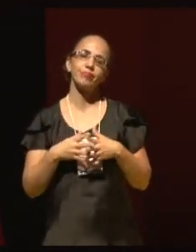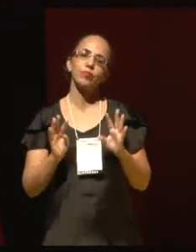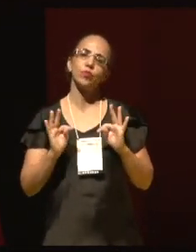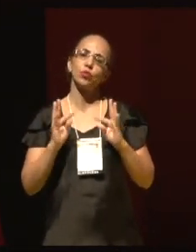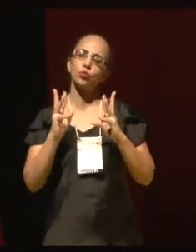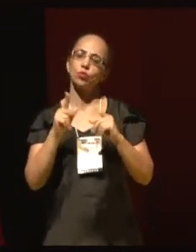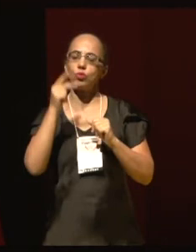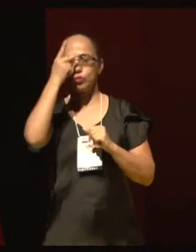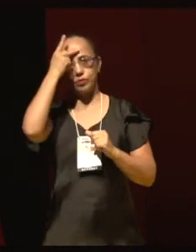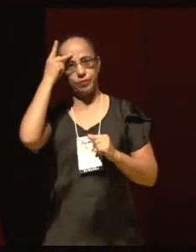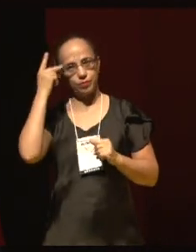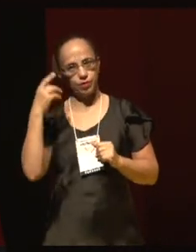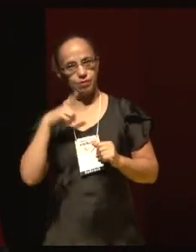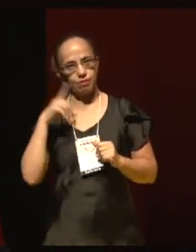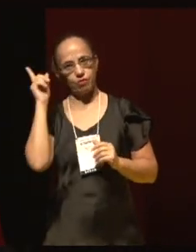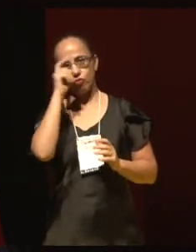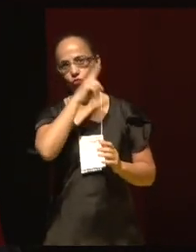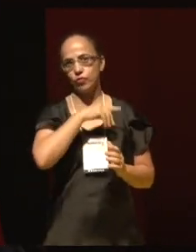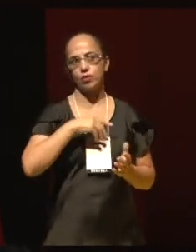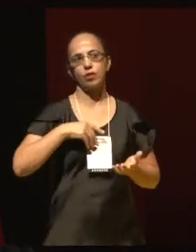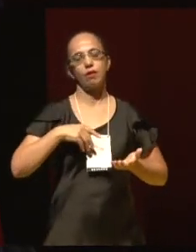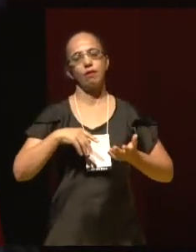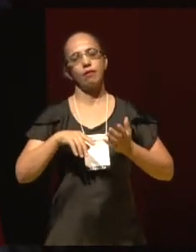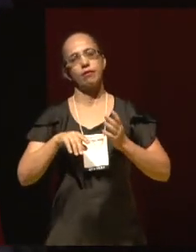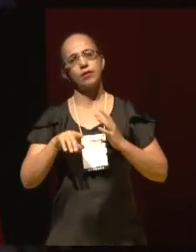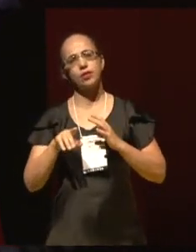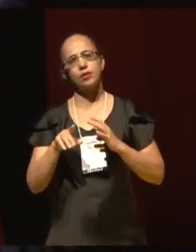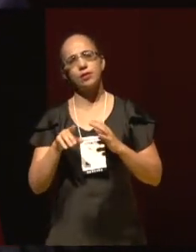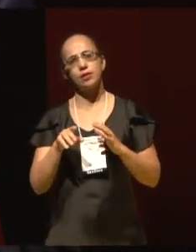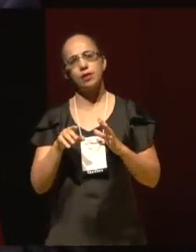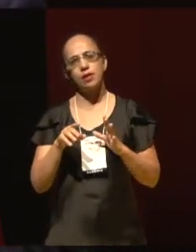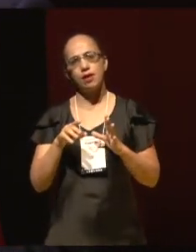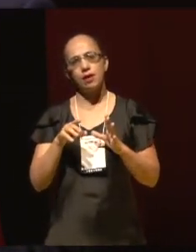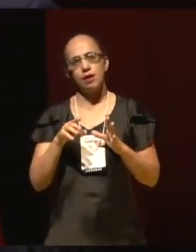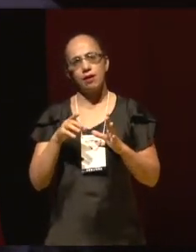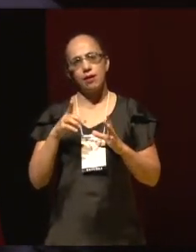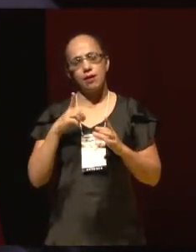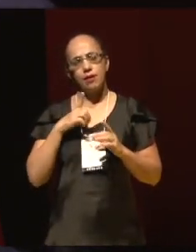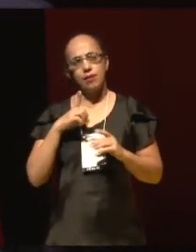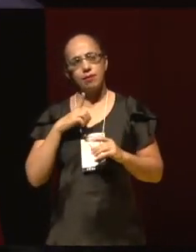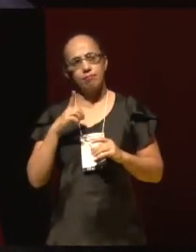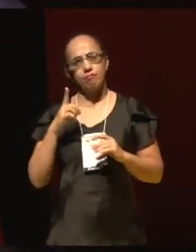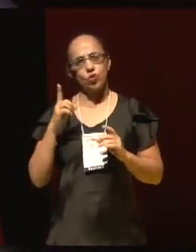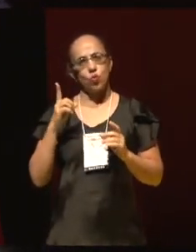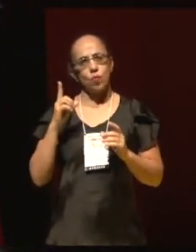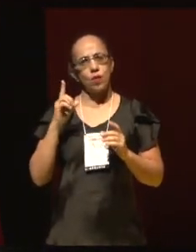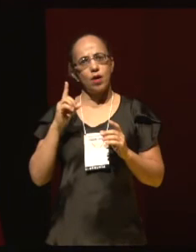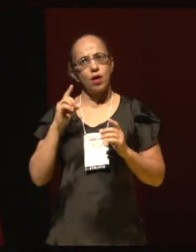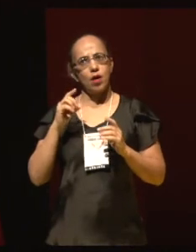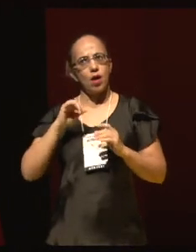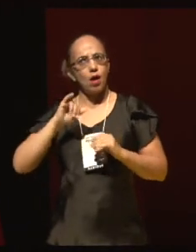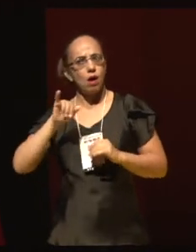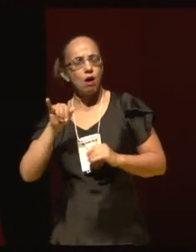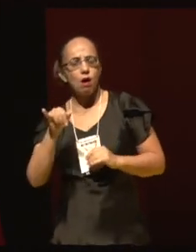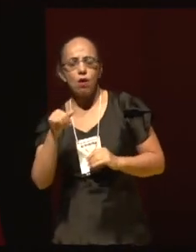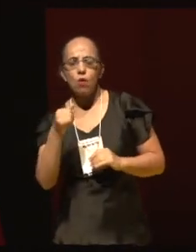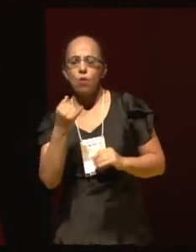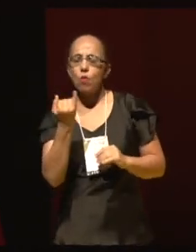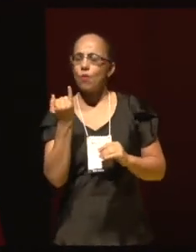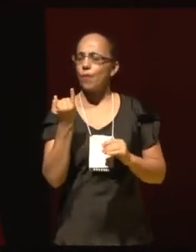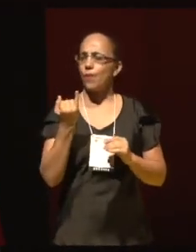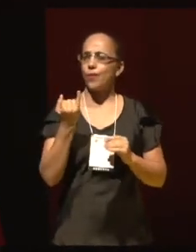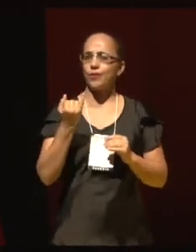todas as pessoas que têm dificuldades ou transtornos brindam uma oportunidade grandiosa para a sociedade,